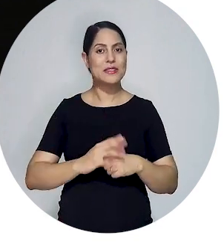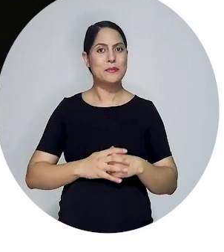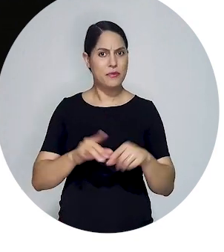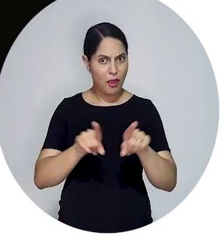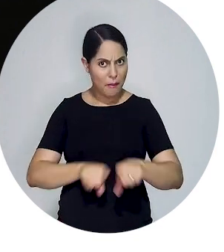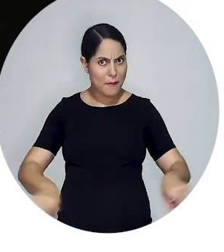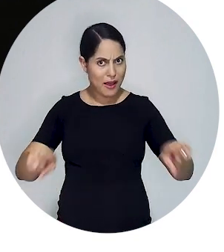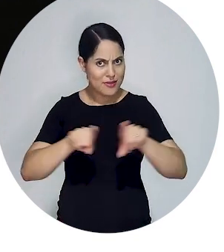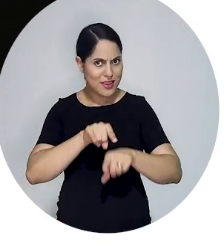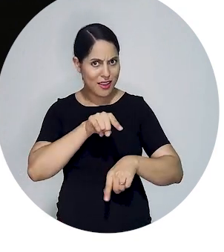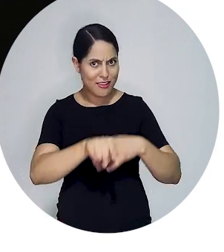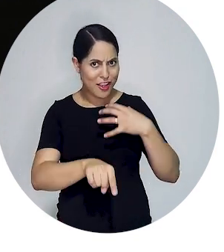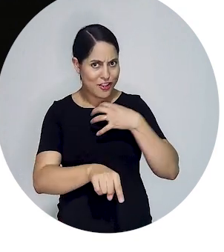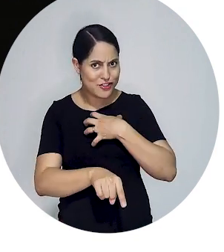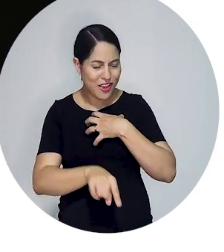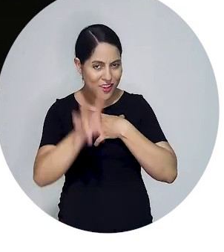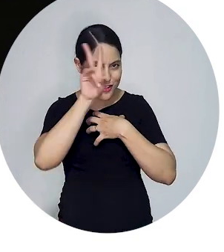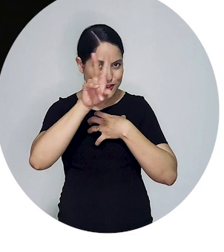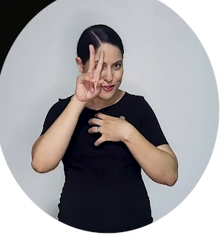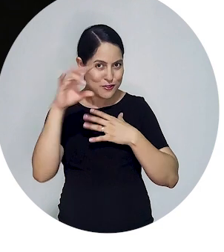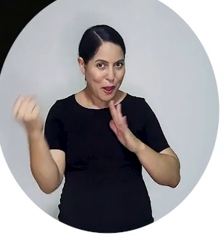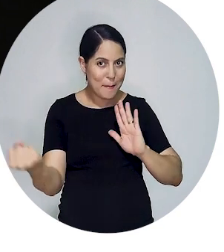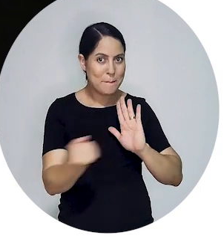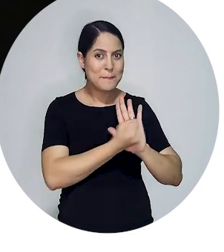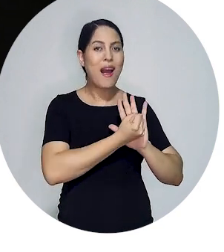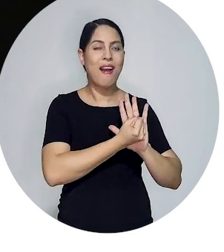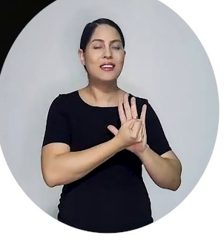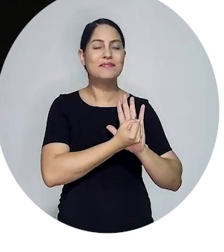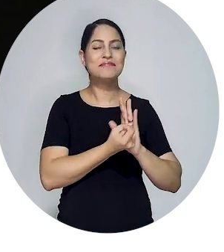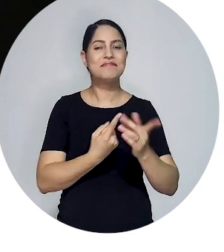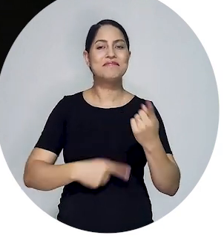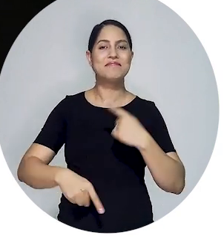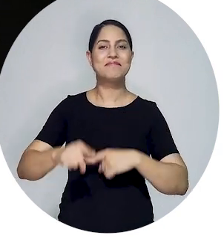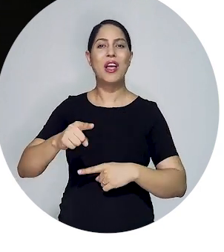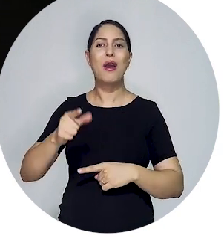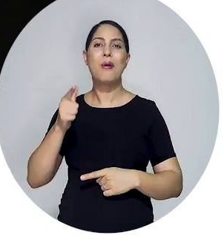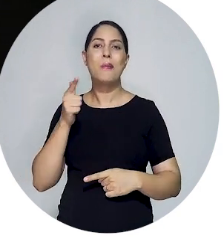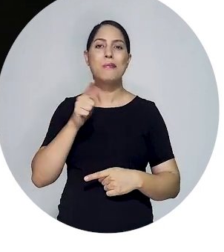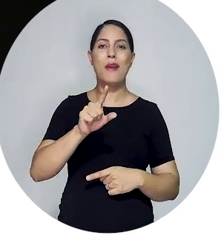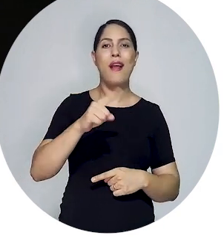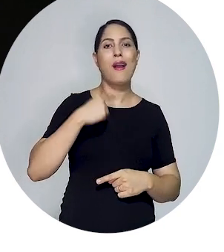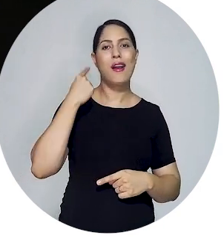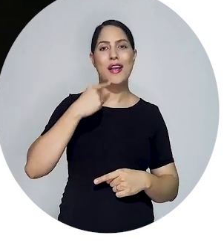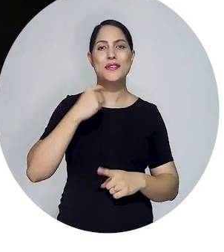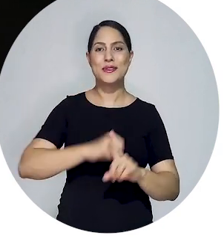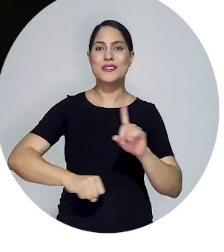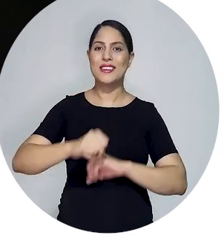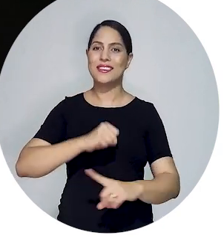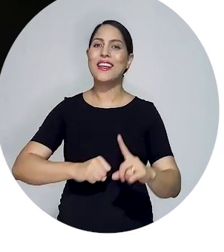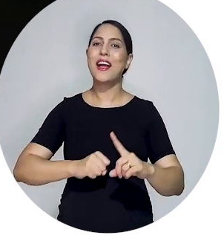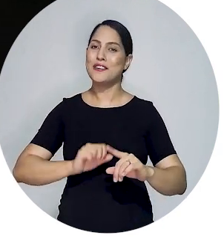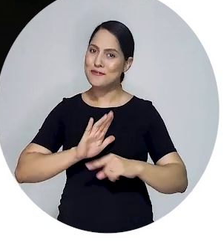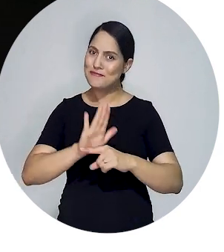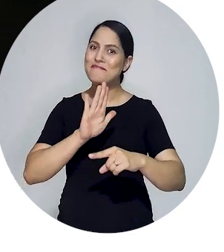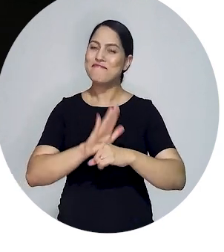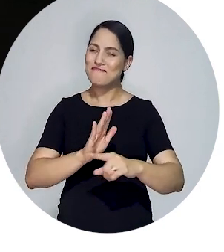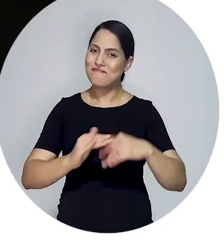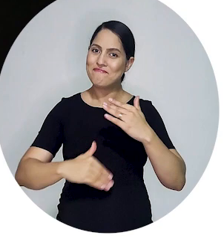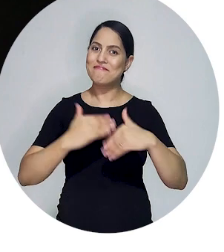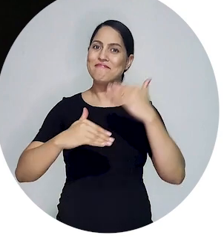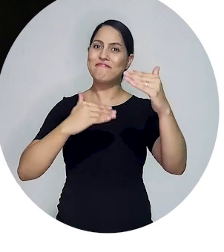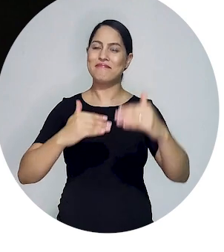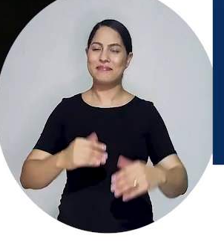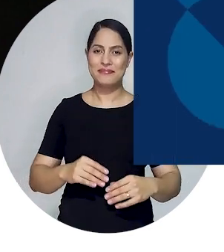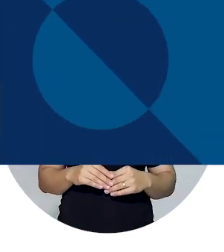universo jurídico brasileiro. Parcerias como essa, consolidadas e históricas, contribuem muito para a advocacia e para a